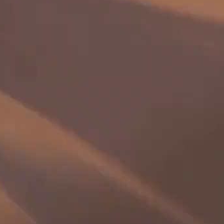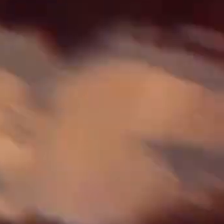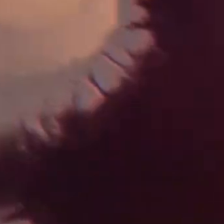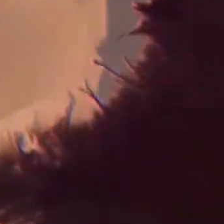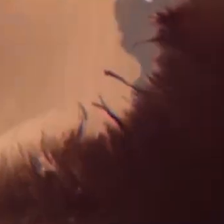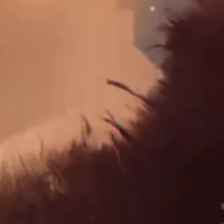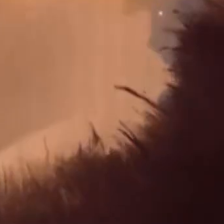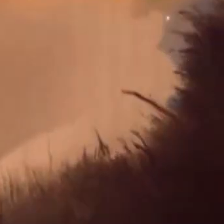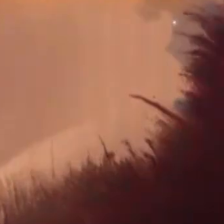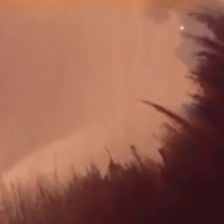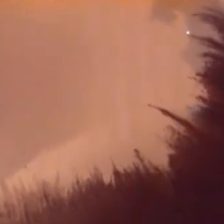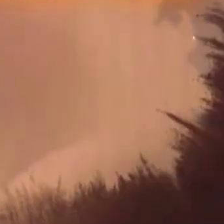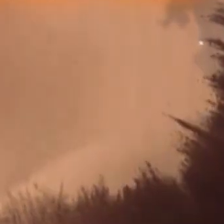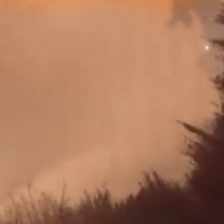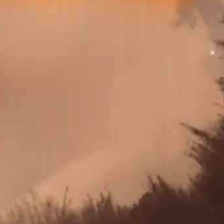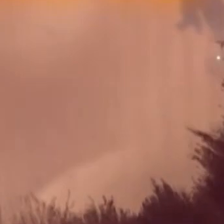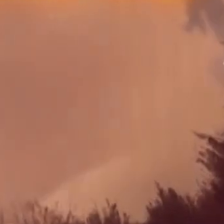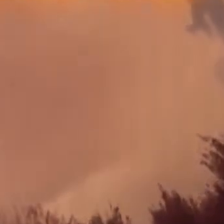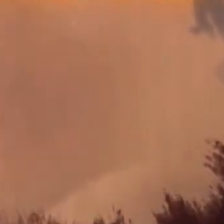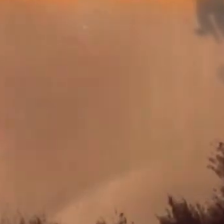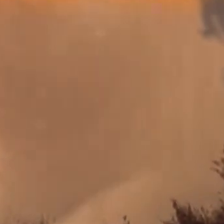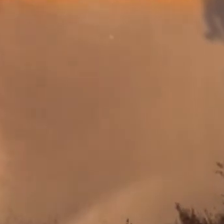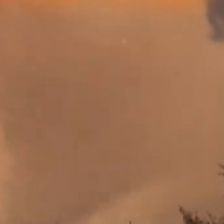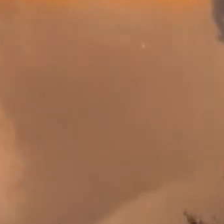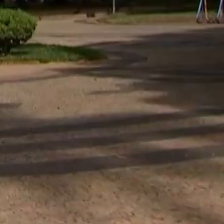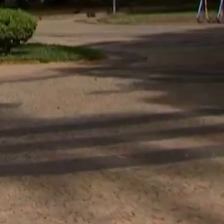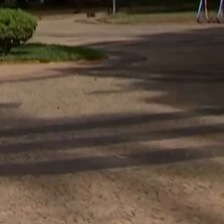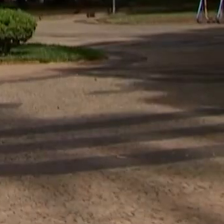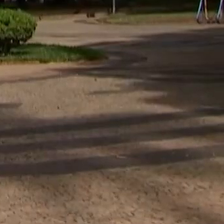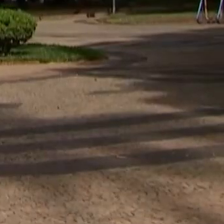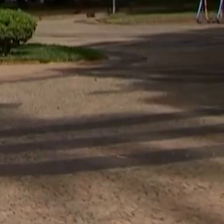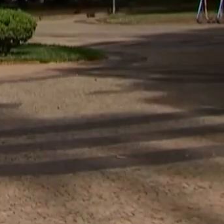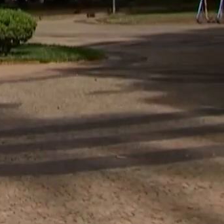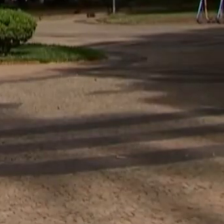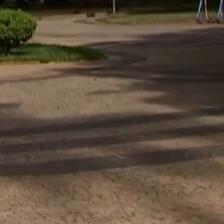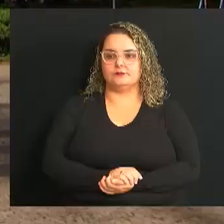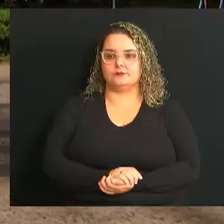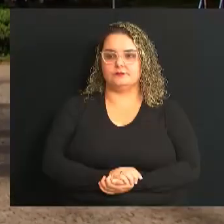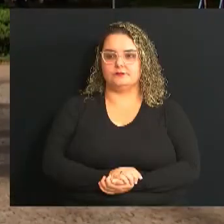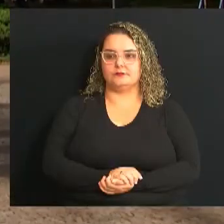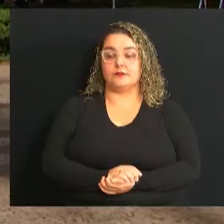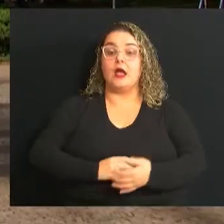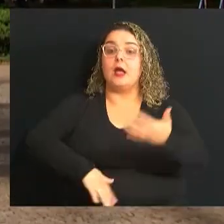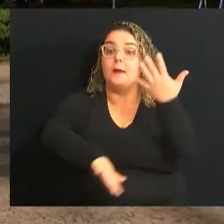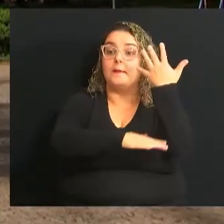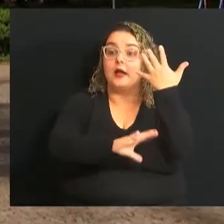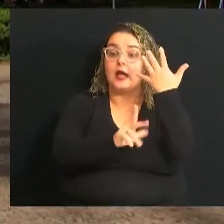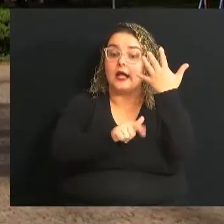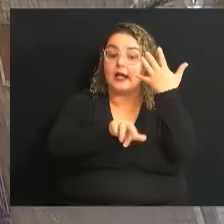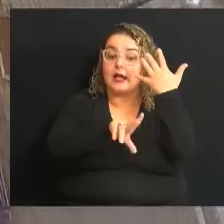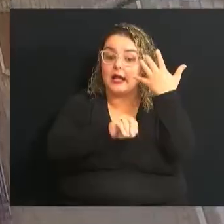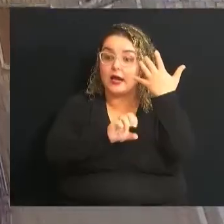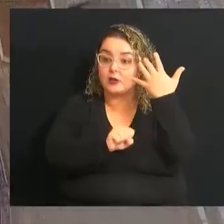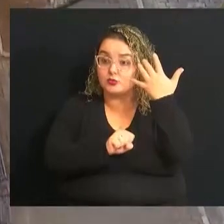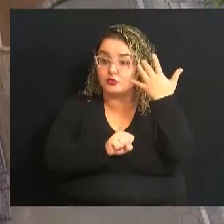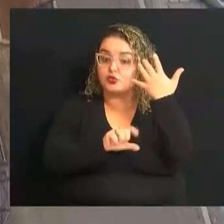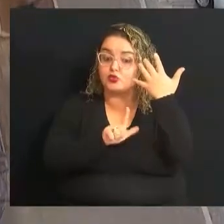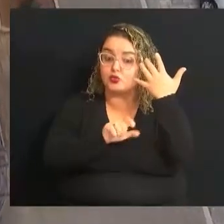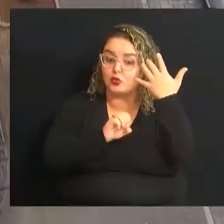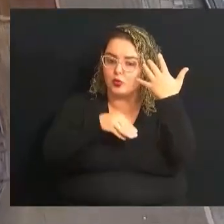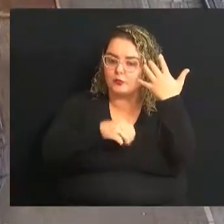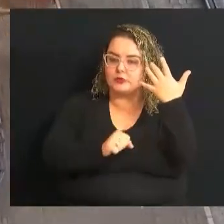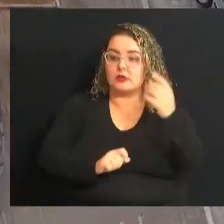casa, tecnicamente falando, e que fez o parecer técnico, que foi a base para a licitação, onde a gente vai chamar